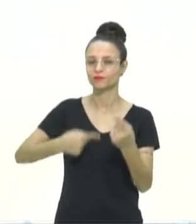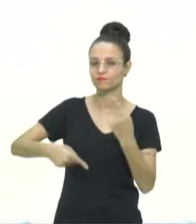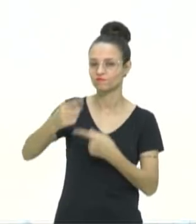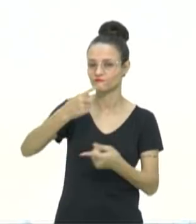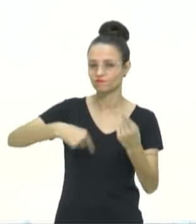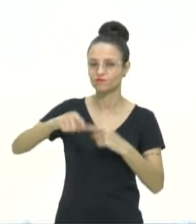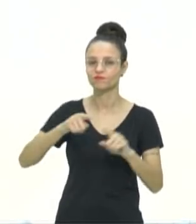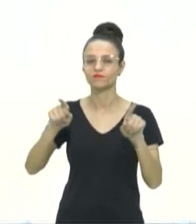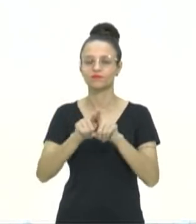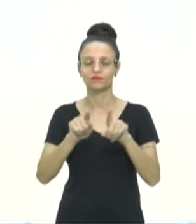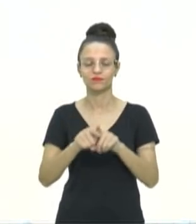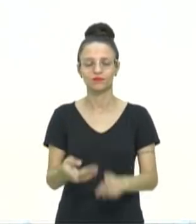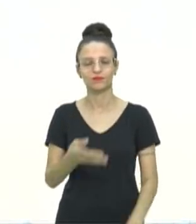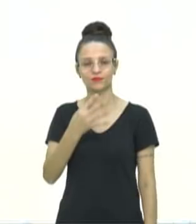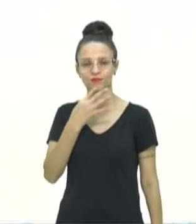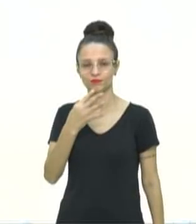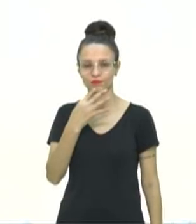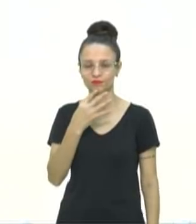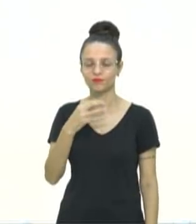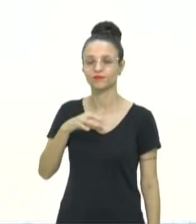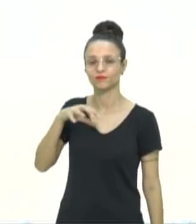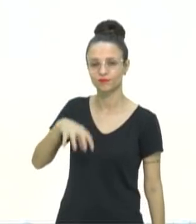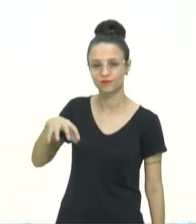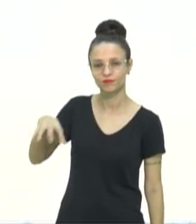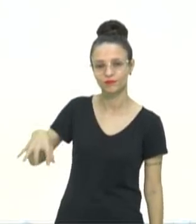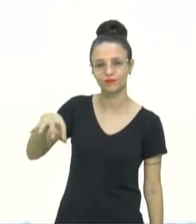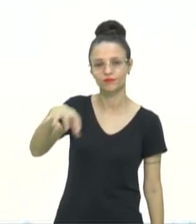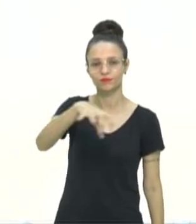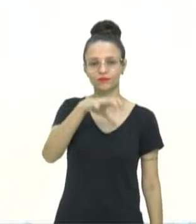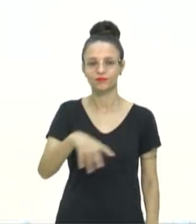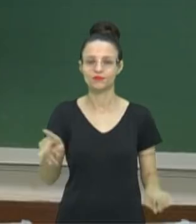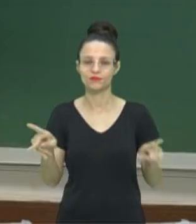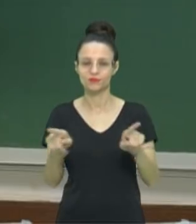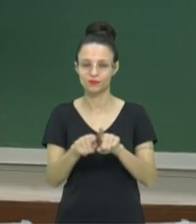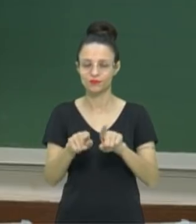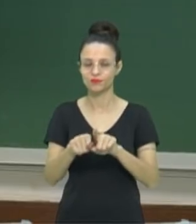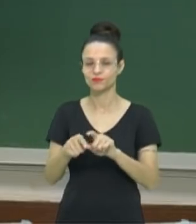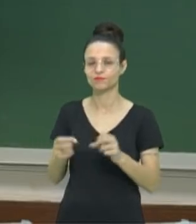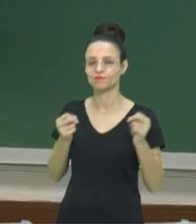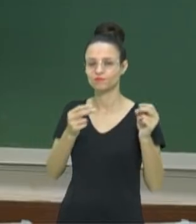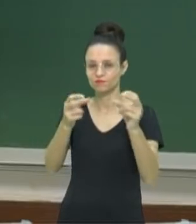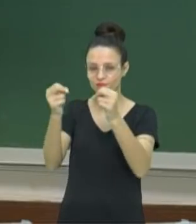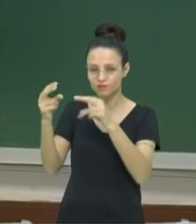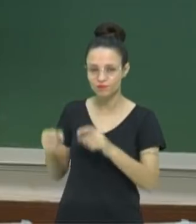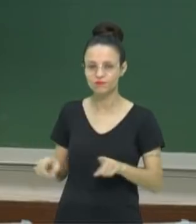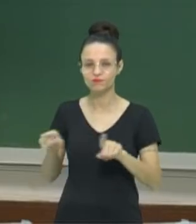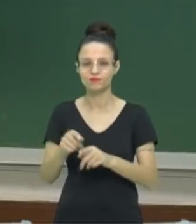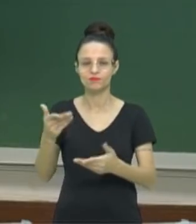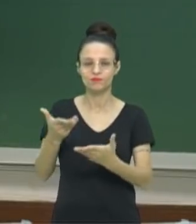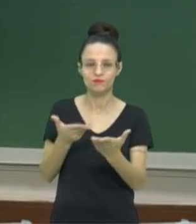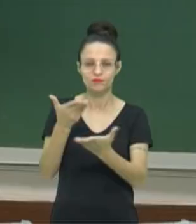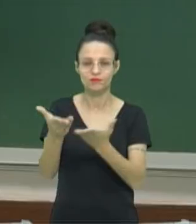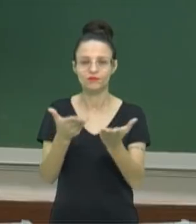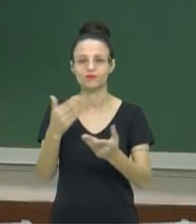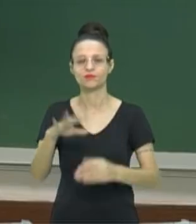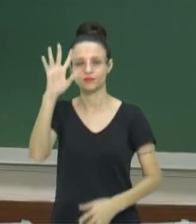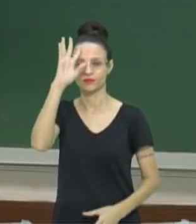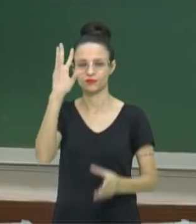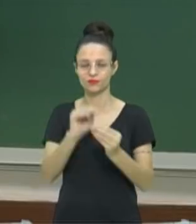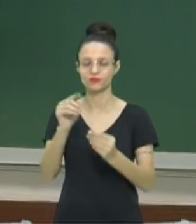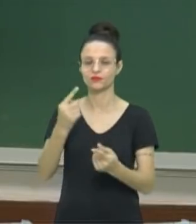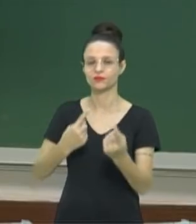circulação ali, e conhecer setores de comércio, serviço, todas as atividades ali, e entender